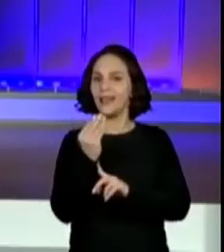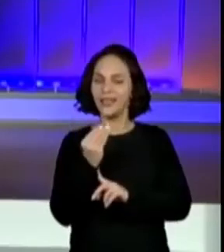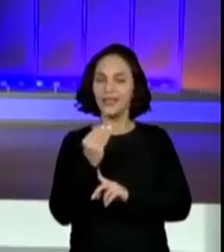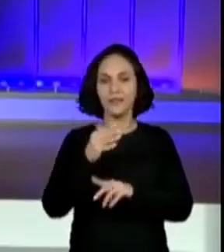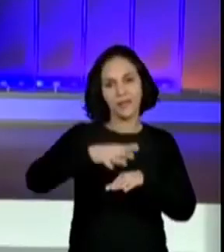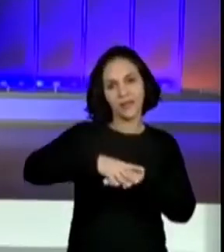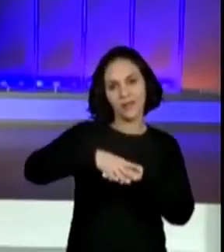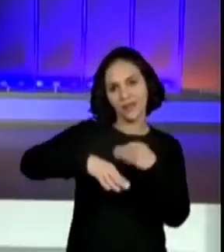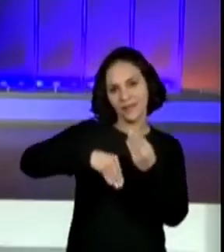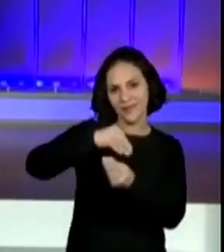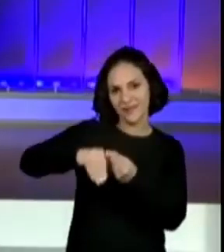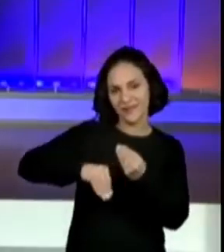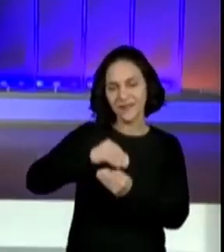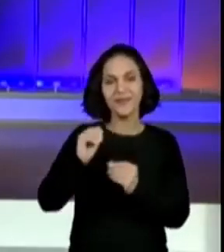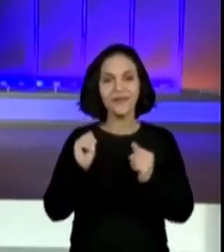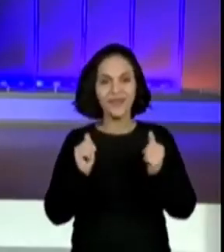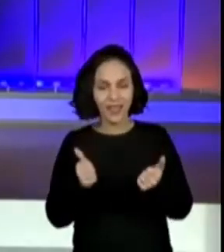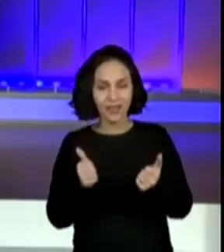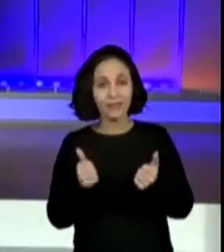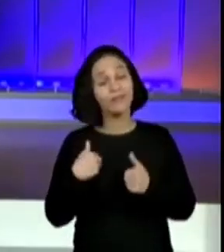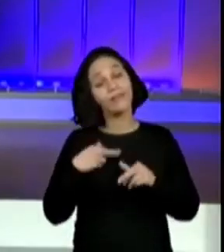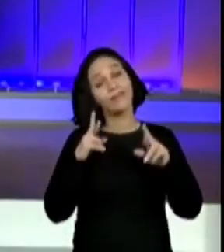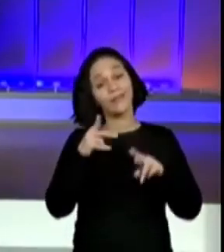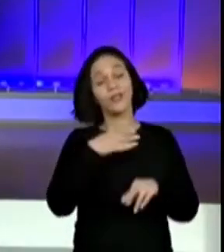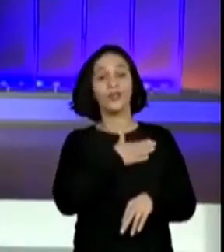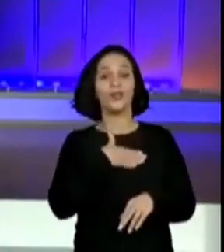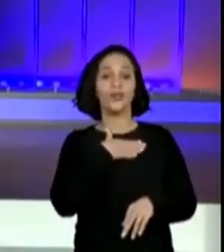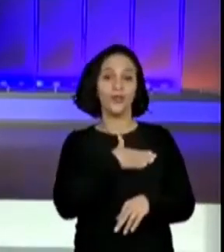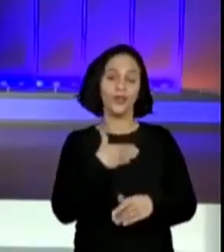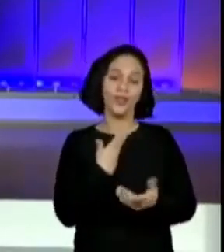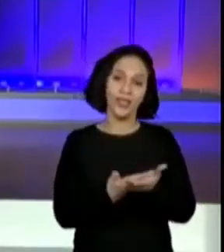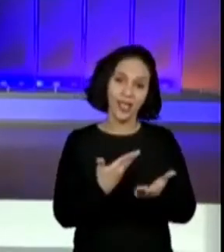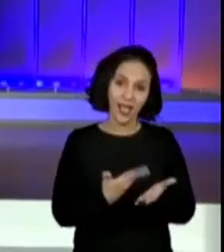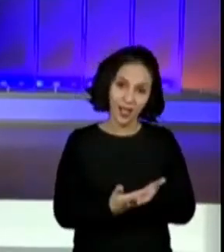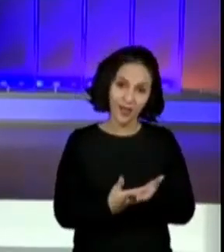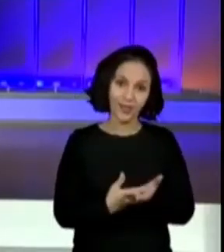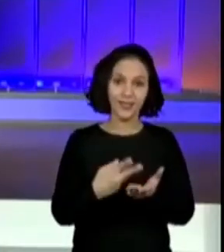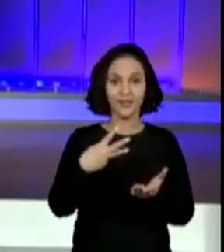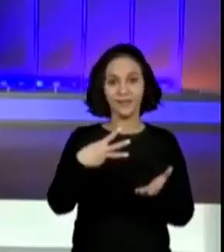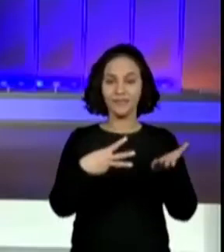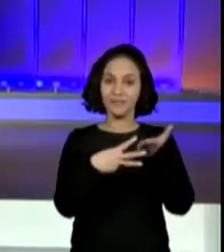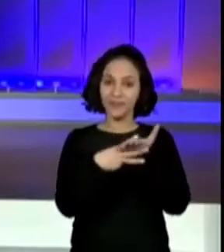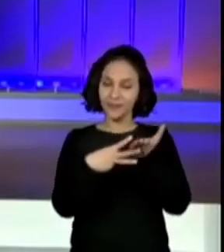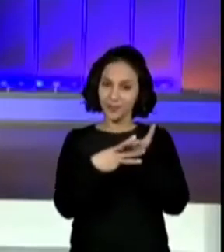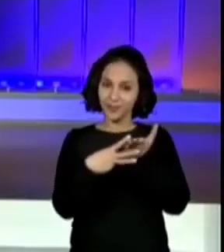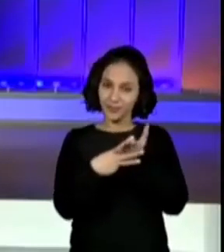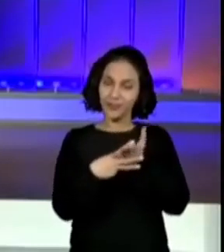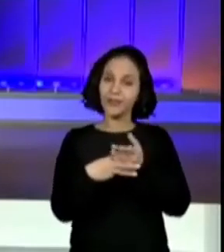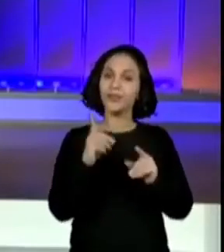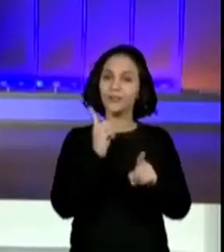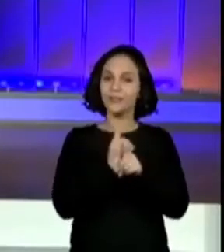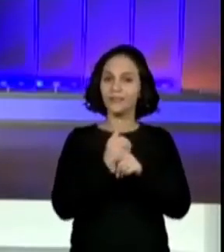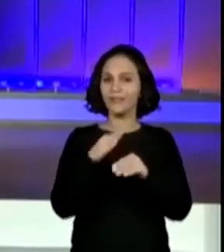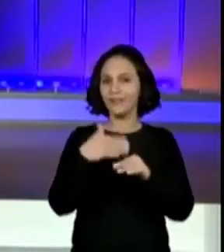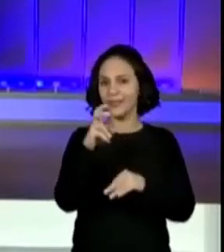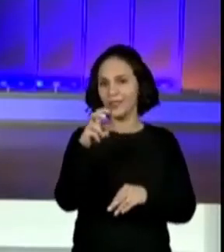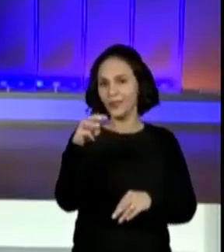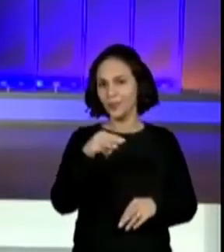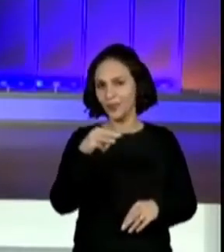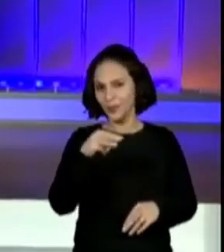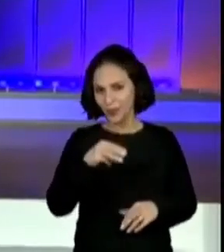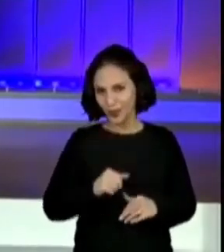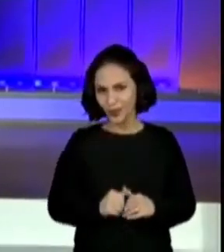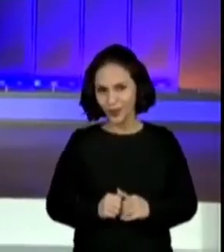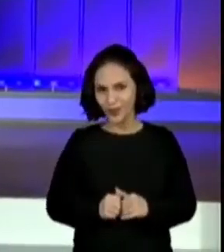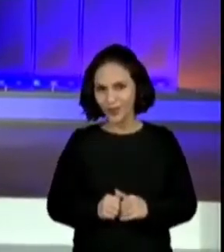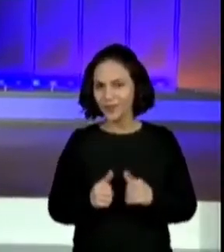matemática certo galerinha eu espero que vocês tenham gostado Desse nosso primeiro momento de aula e vejo vocês daqui a 5